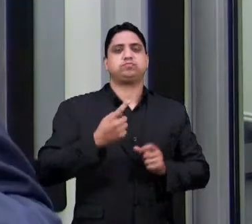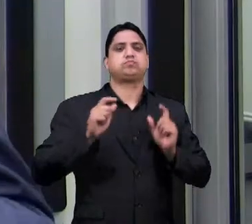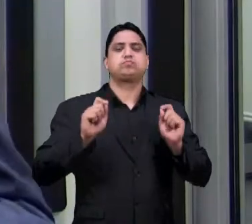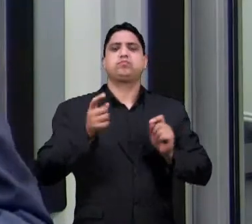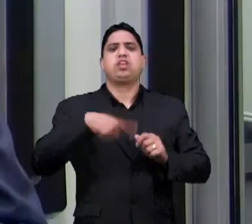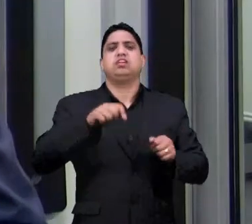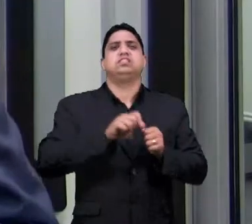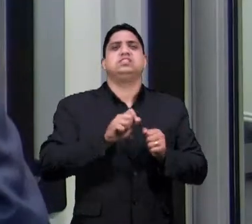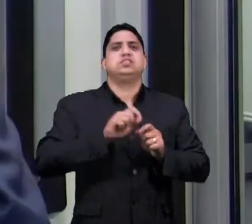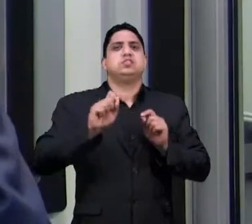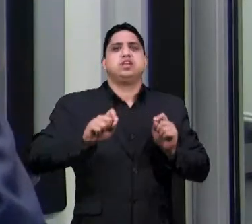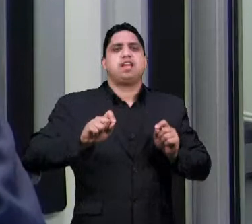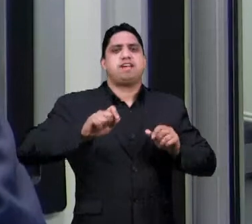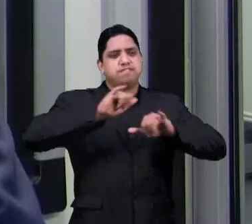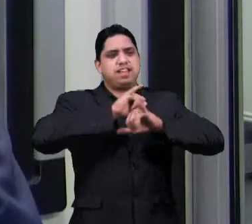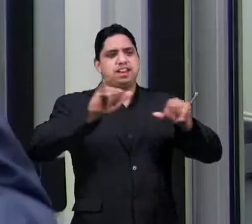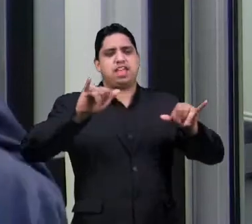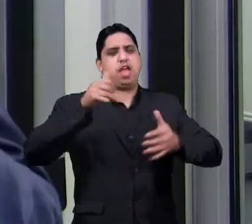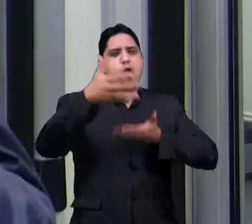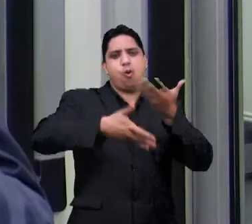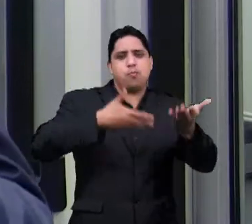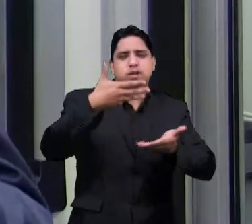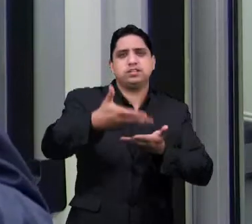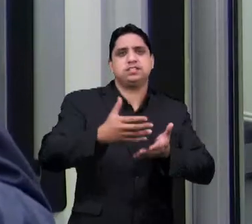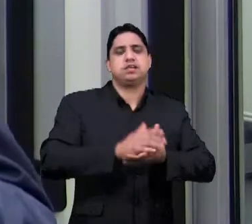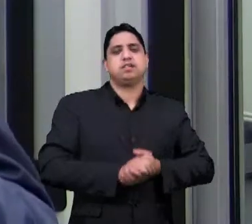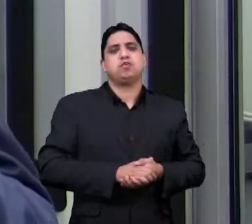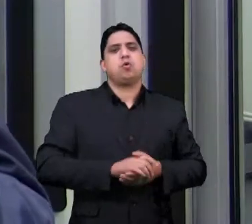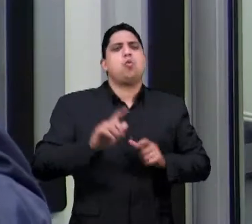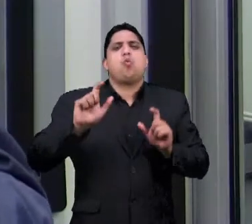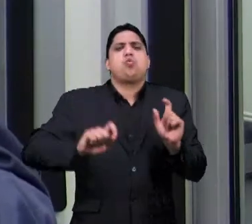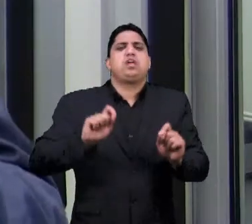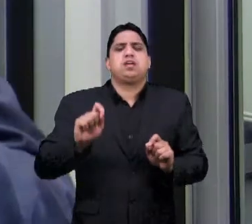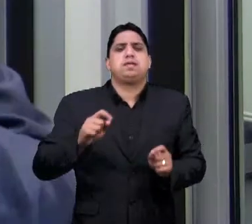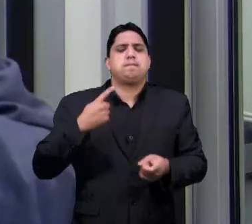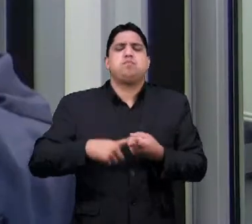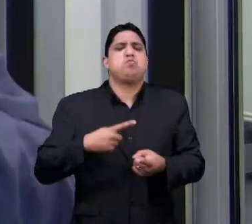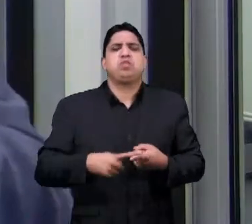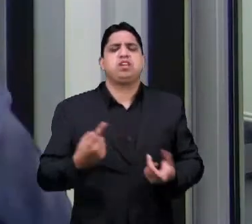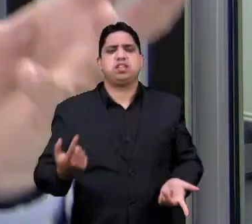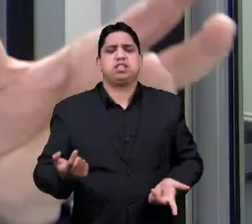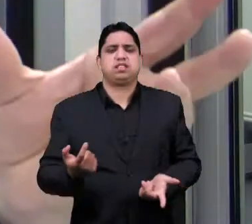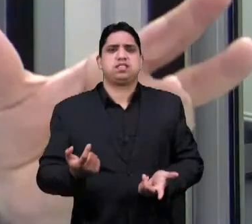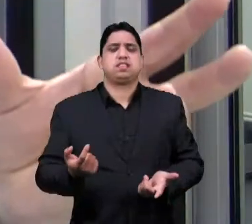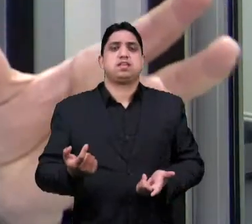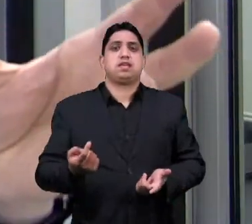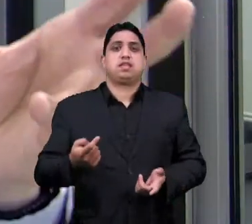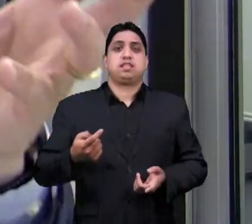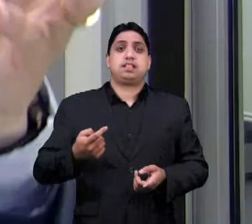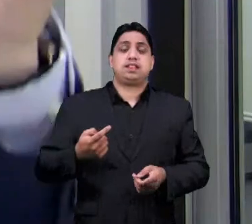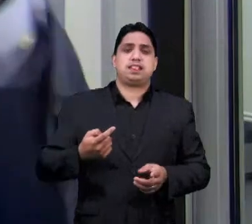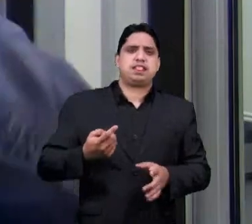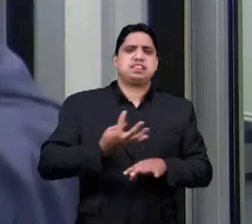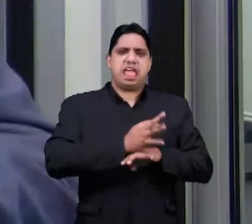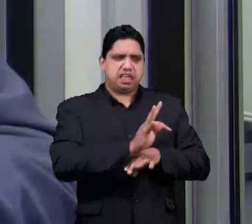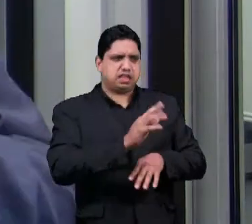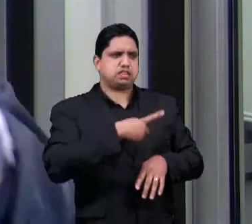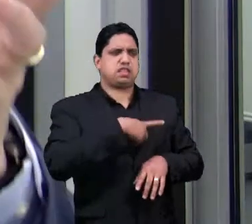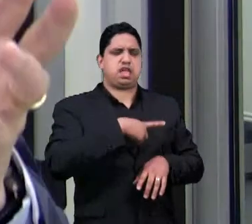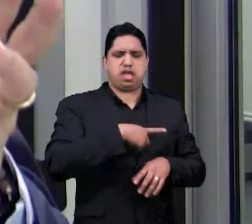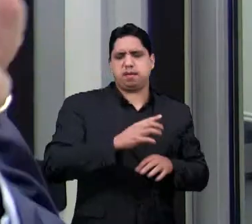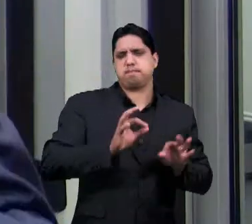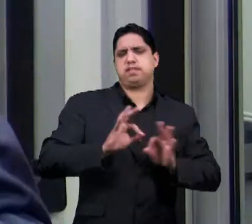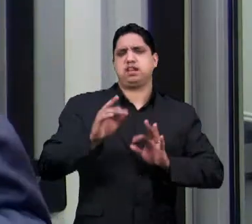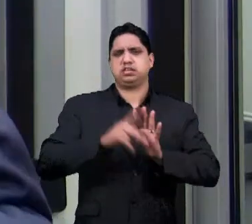faz é transmitir, é compartilhar. Por quê? Porque técnicas à parte,